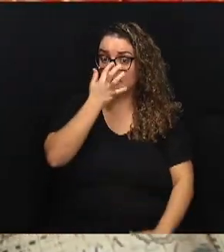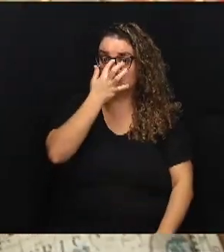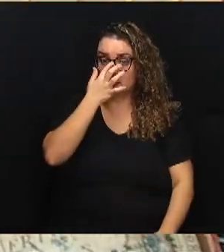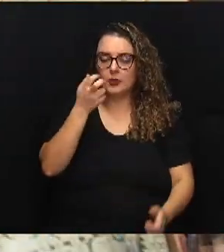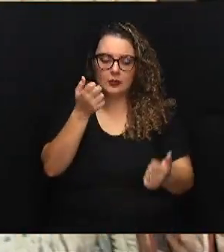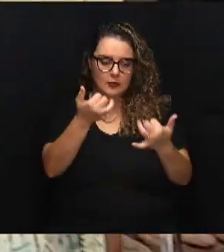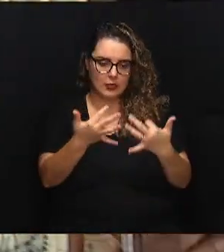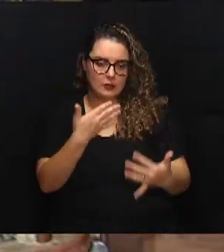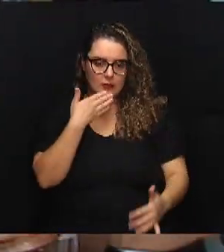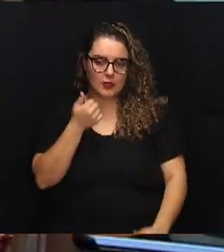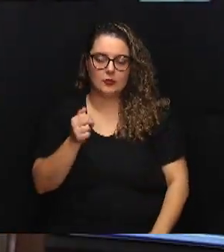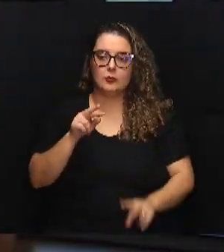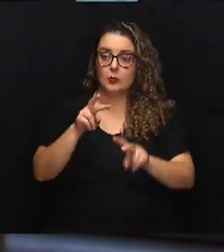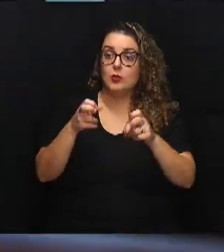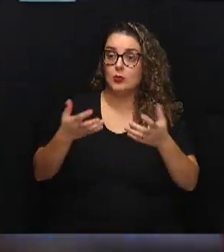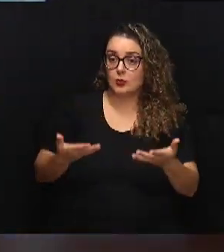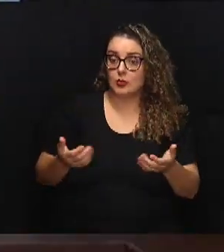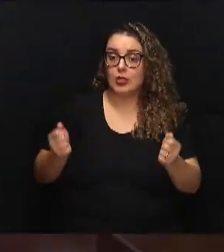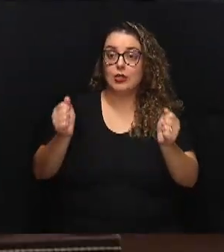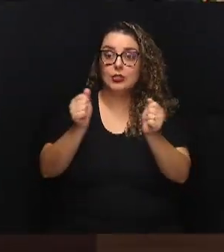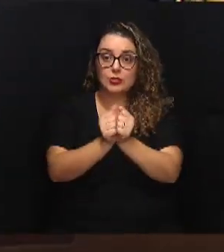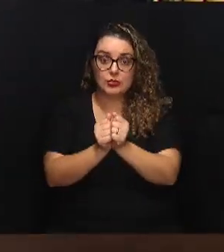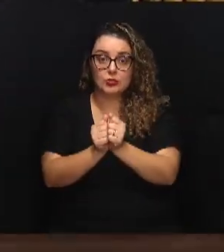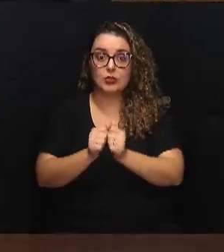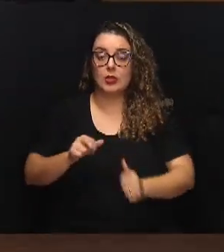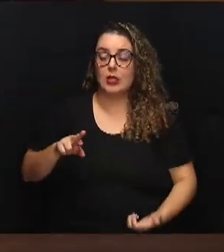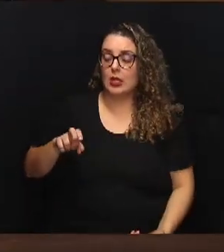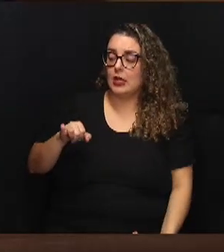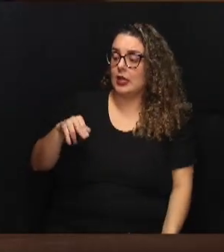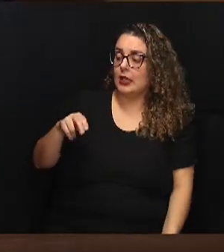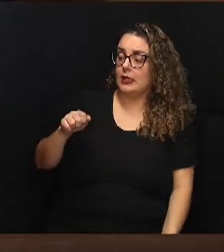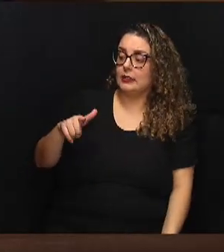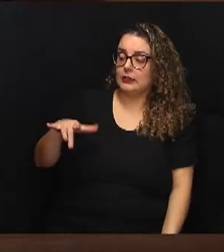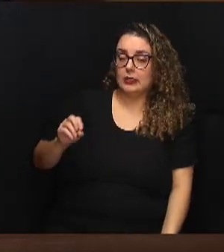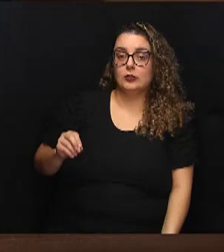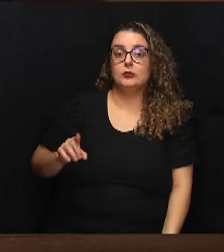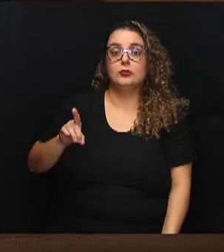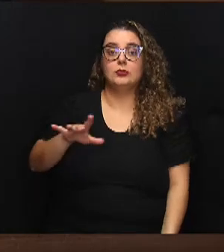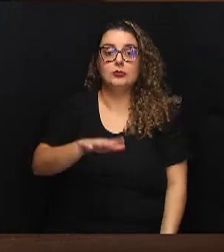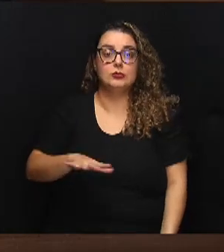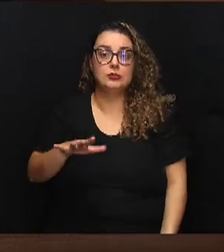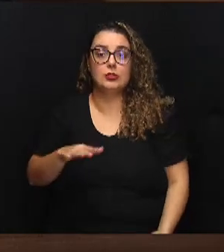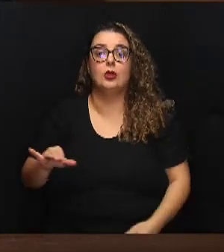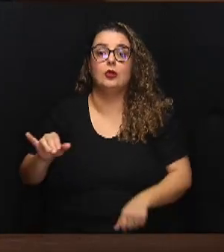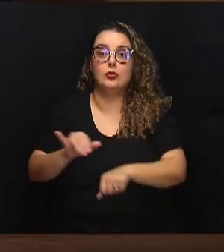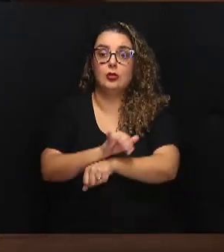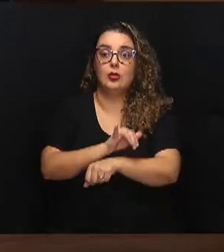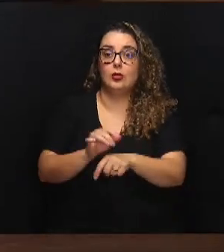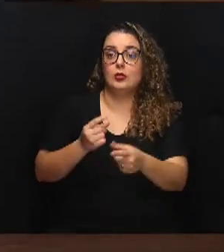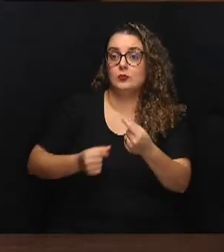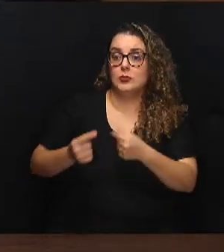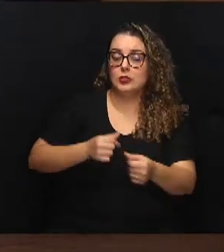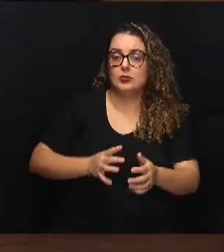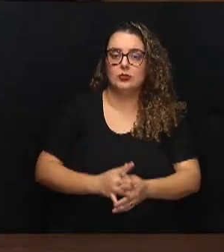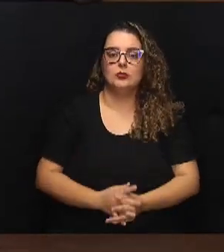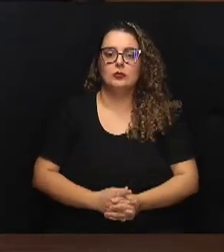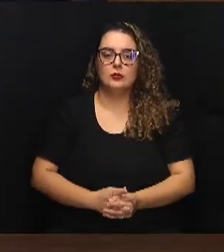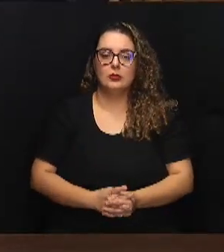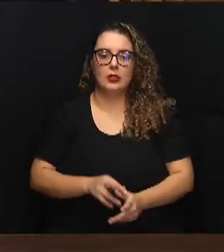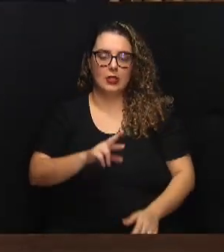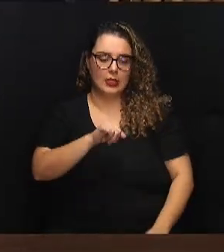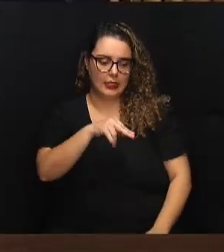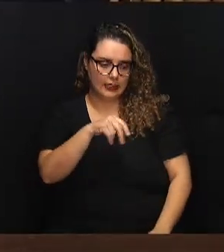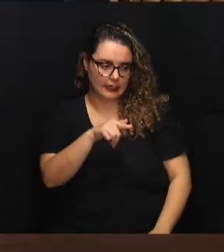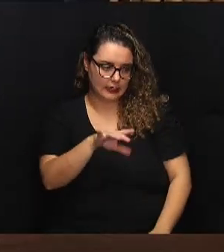explicar melhor sobre esse assunto, eu estou aqui com o Rinaldo Luiz Fusco, diretor de estratégias financeiras. Rinaldo, para a